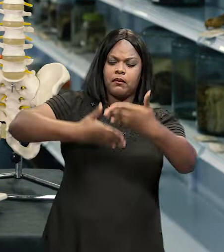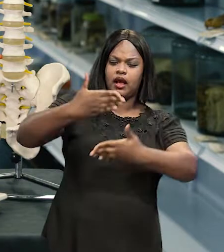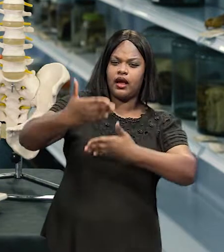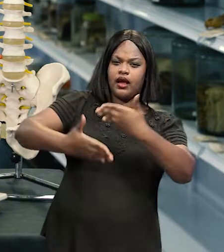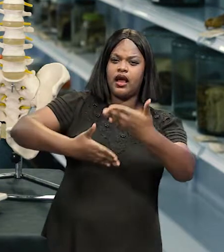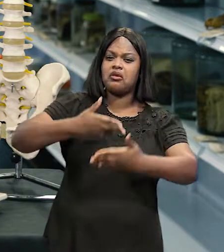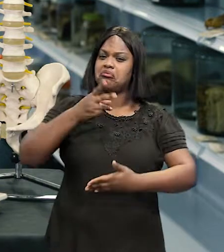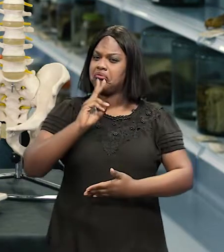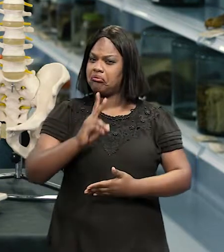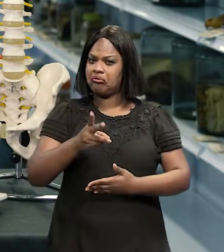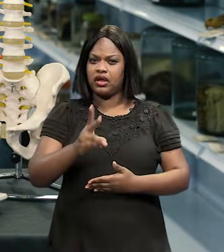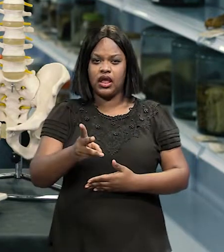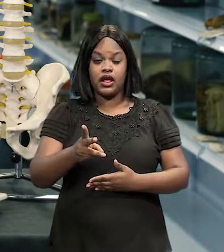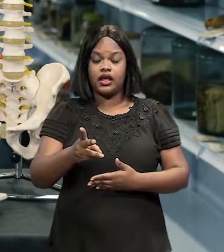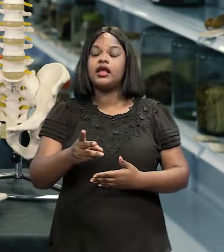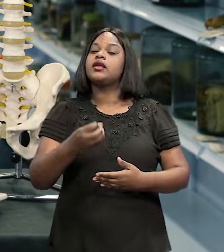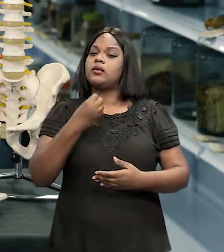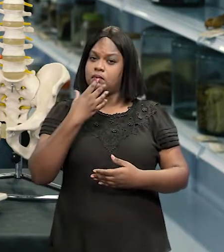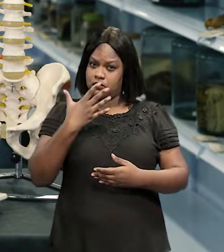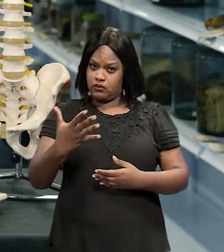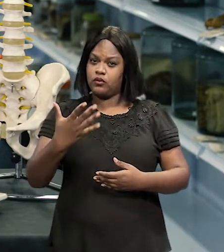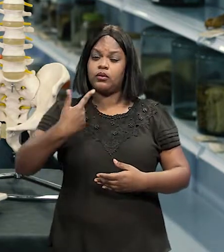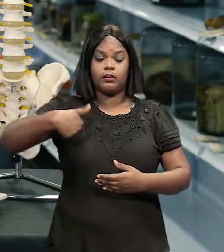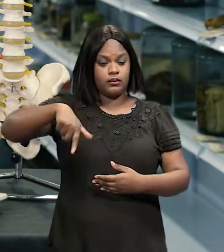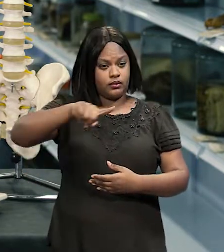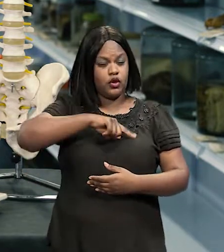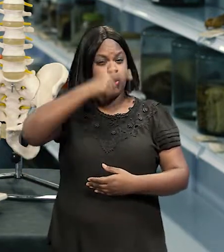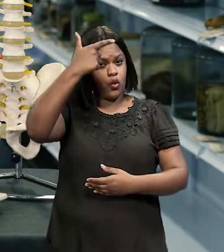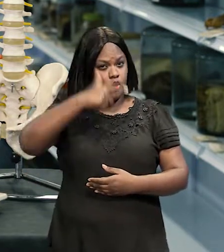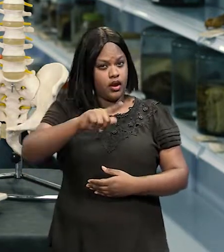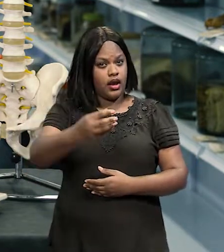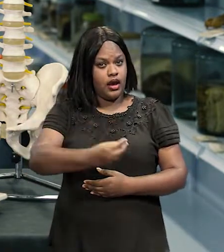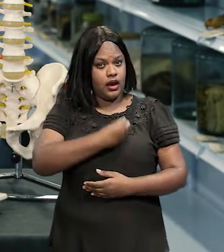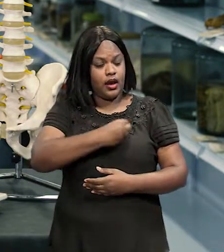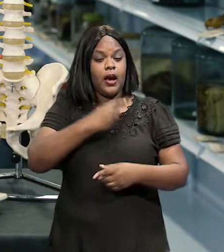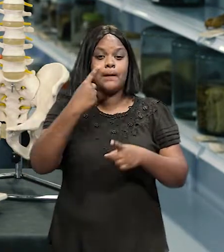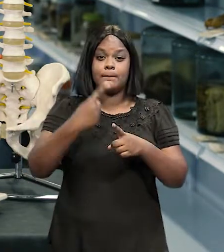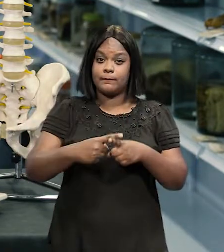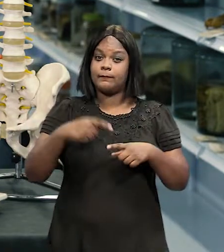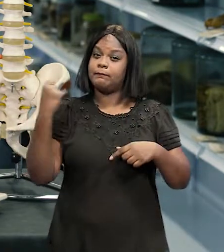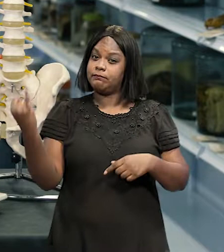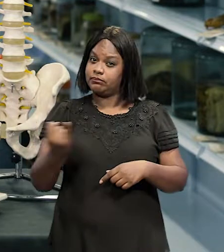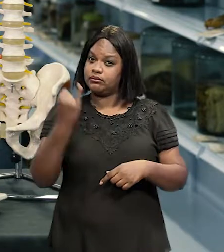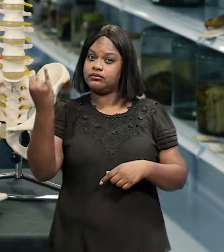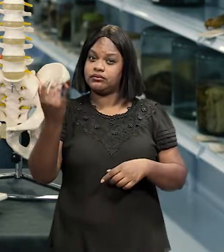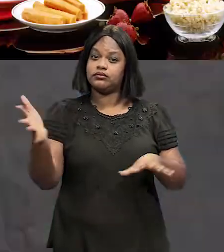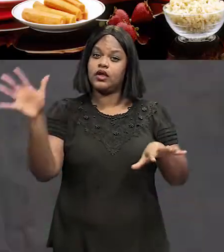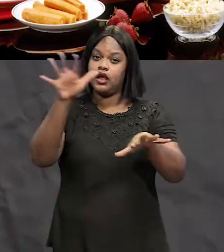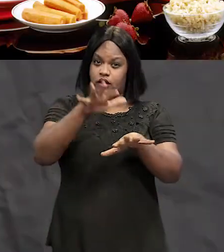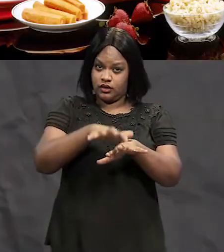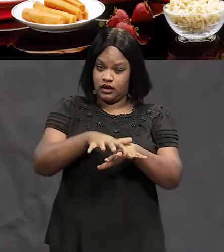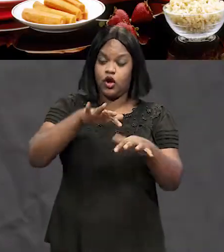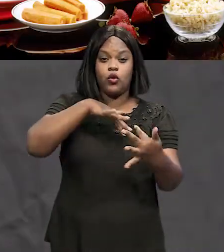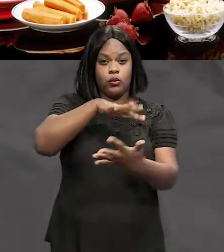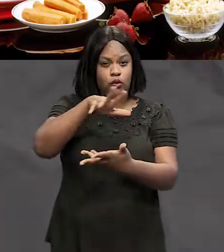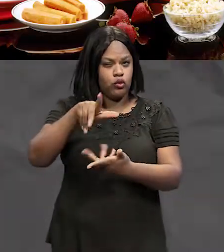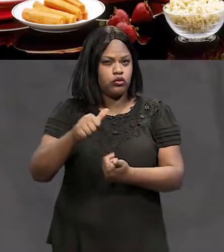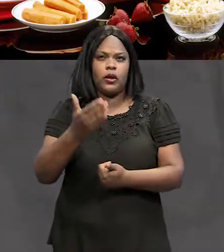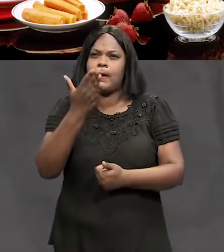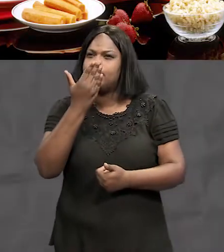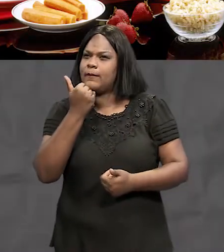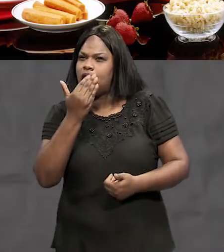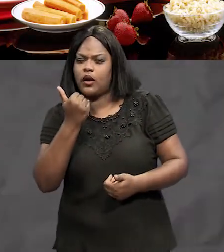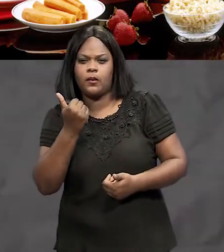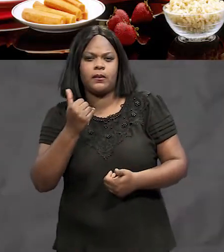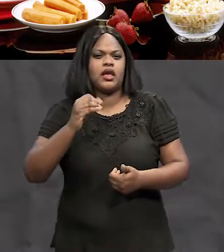meio ambiente, e isso é essencial para a nossa sobrevivência, pois nós precisamos interagir com o mundo, seja para conseguir alimento ou